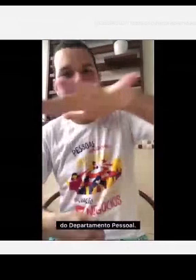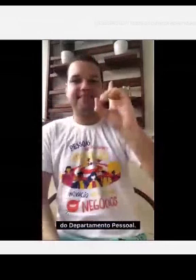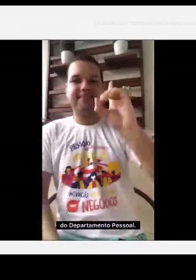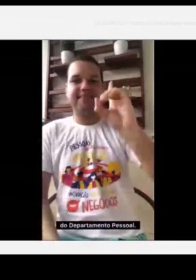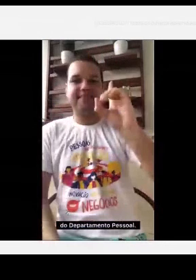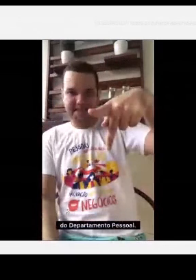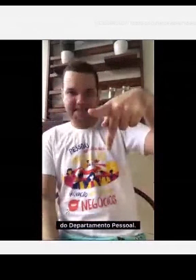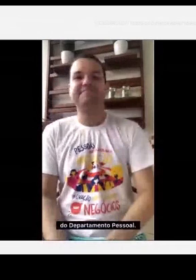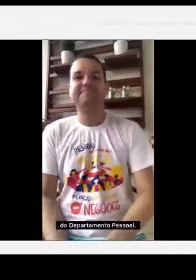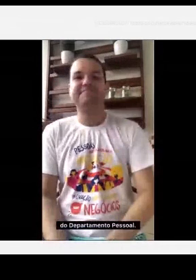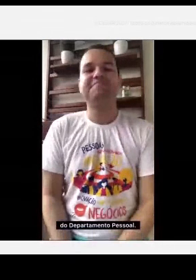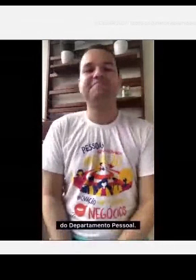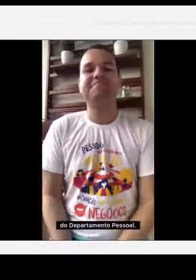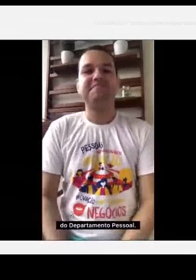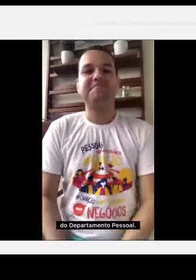pessoal.